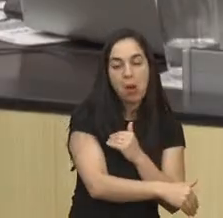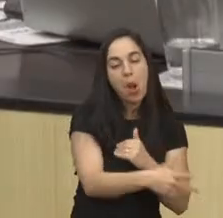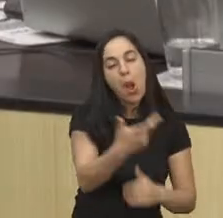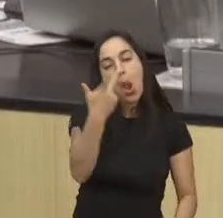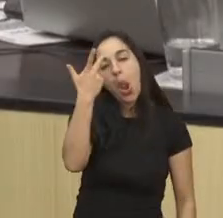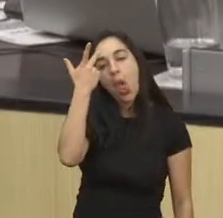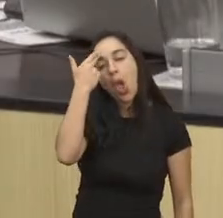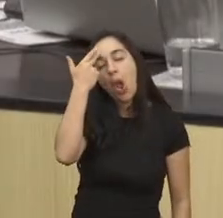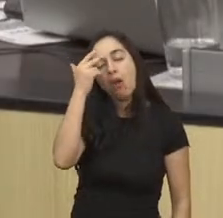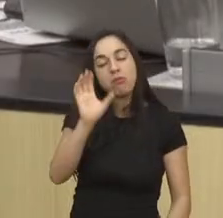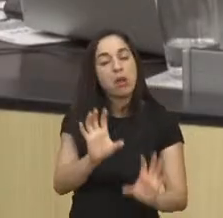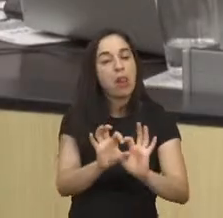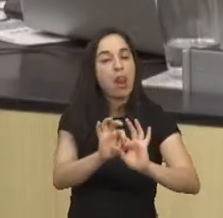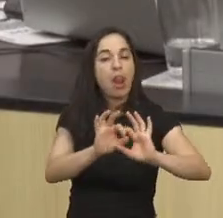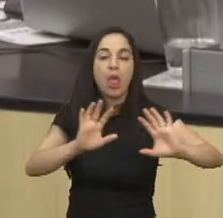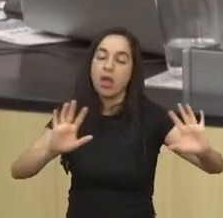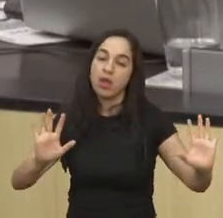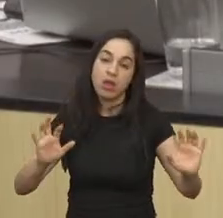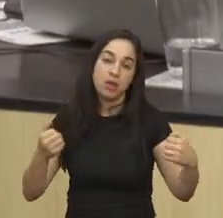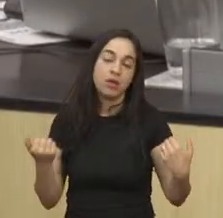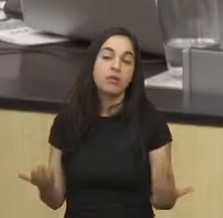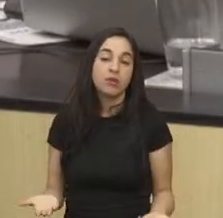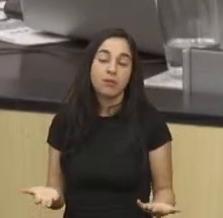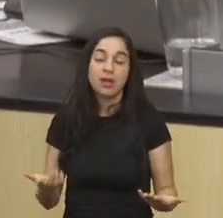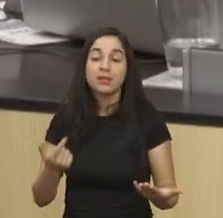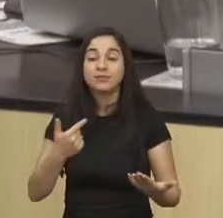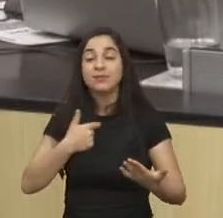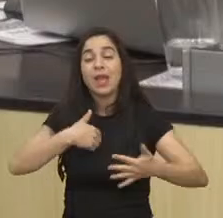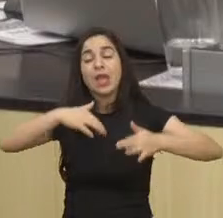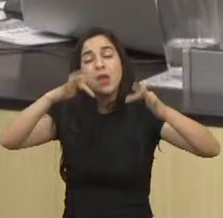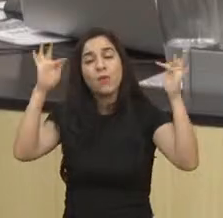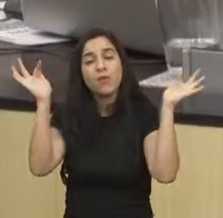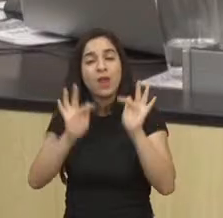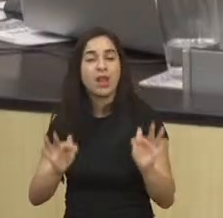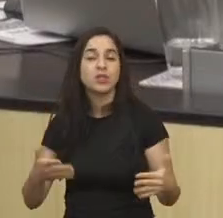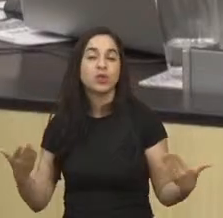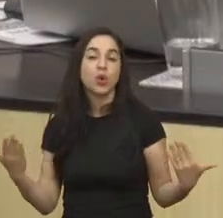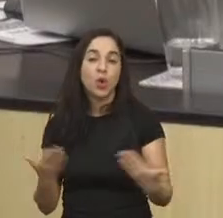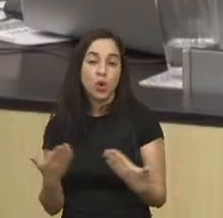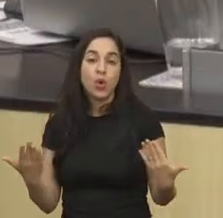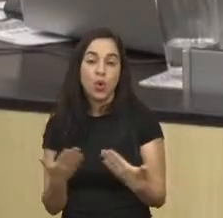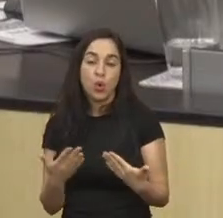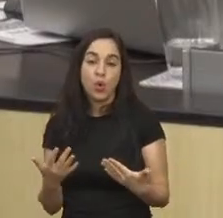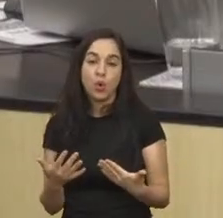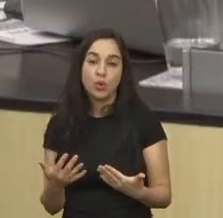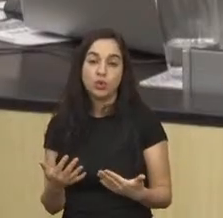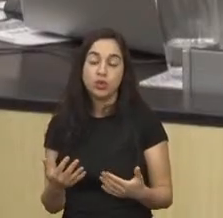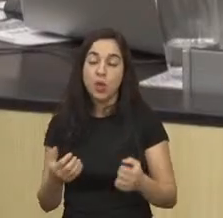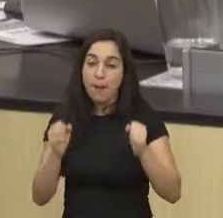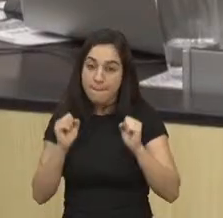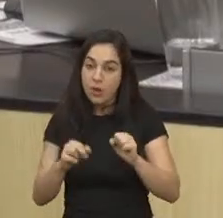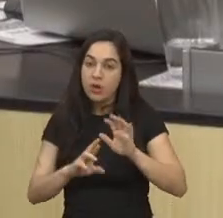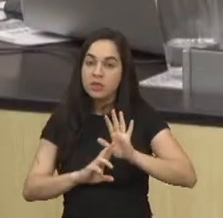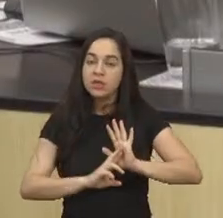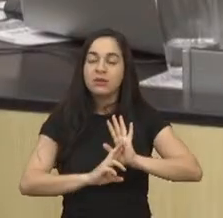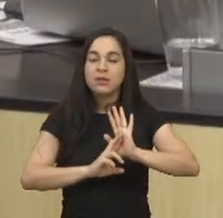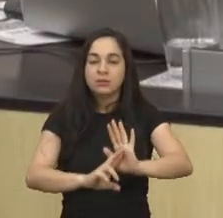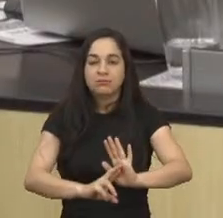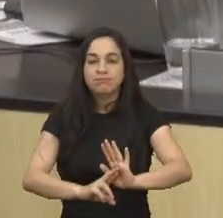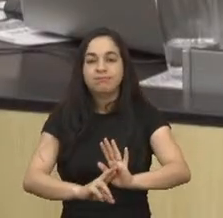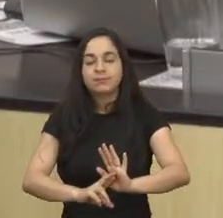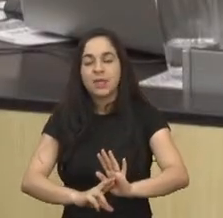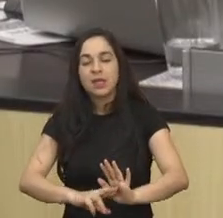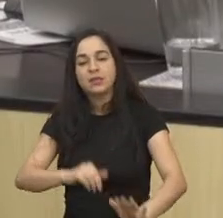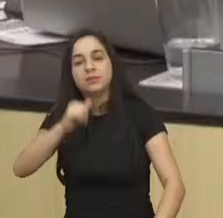não vai conseguir agradar a todos. Mas eu fico muito feliz em poder estar aqui hoje e poder representar também as mulheres